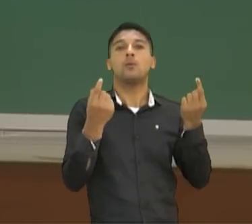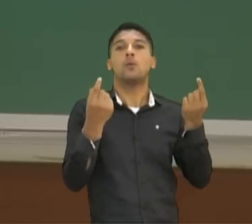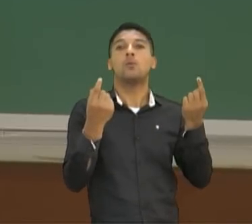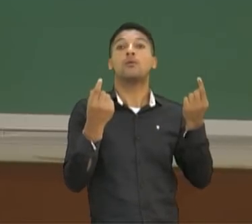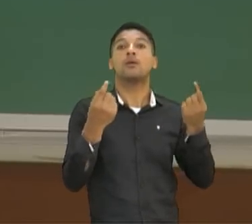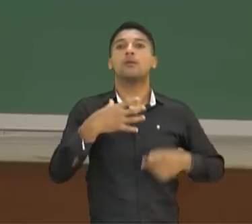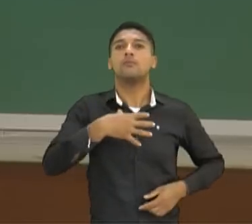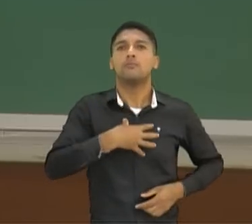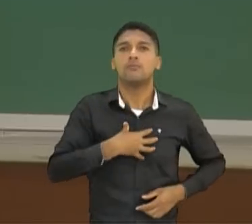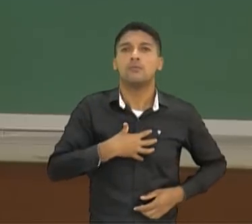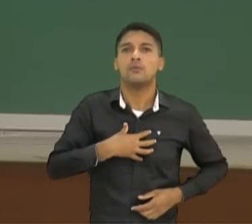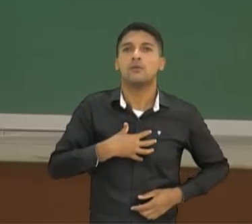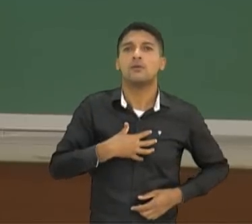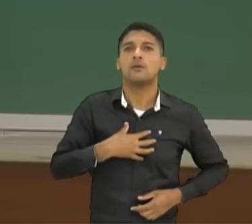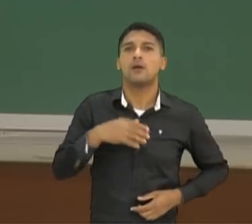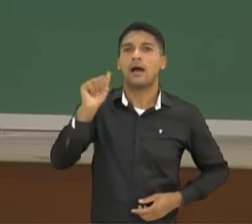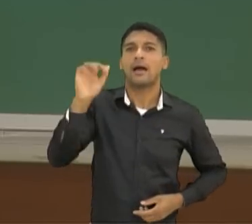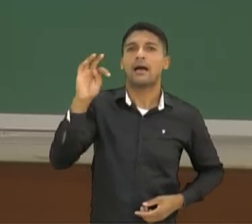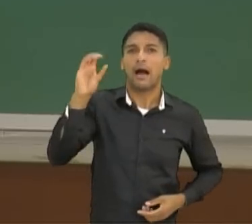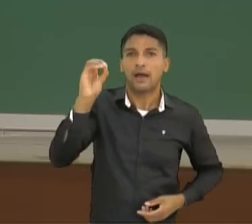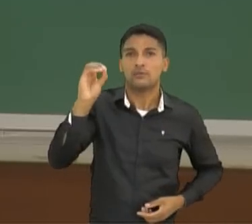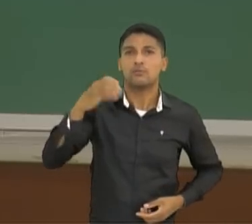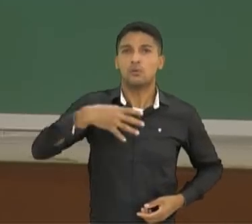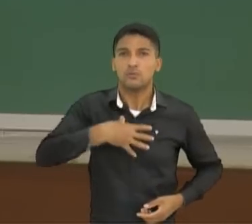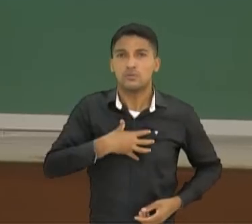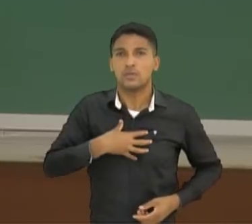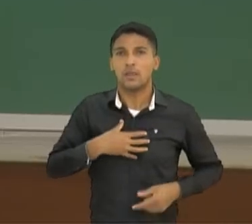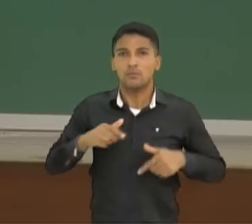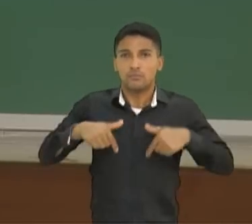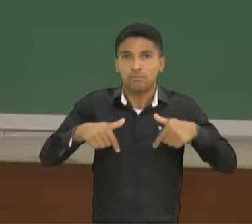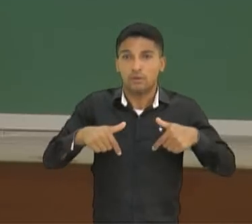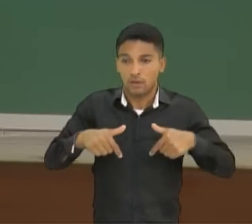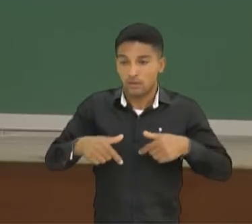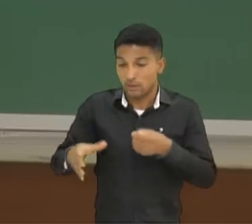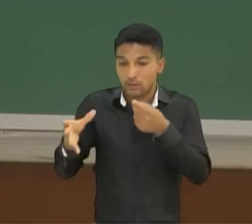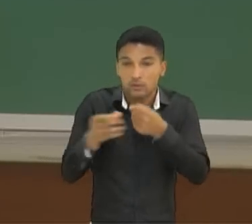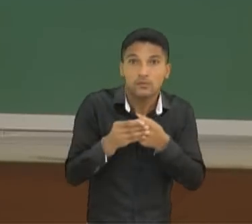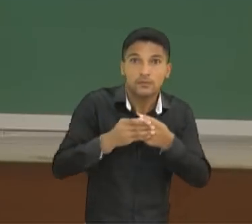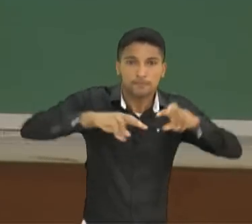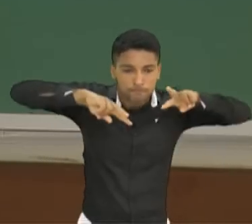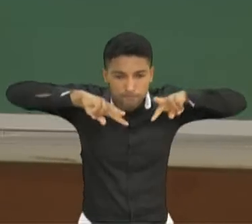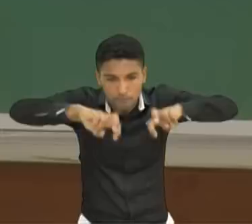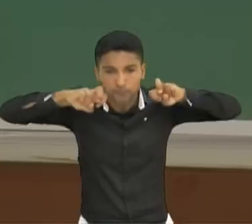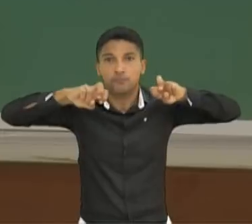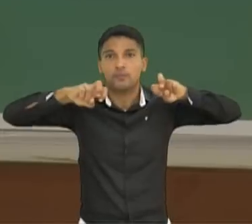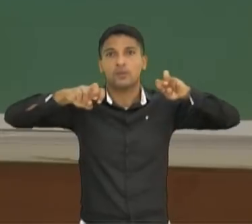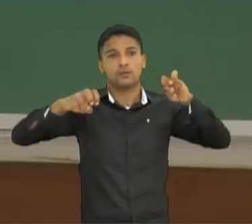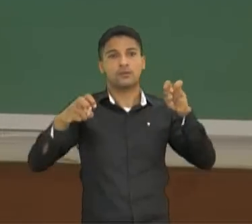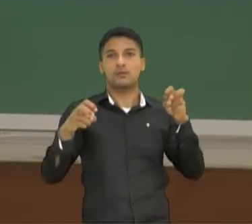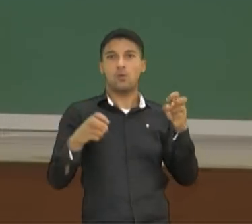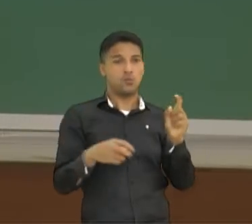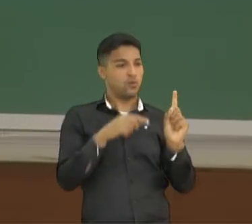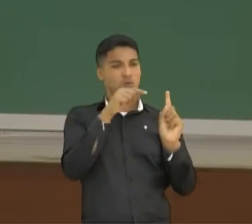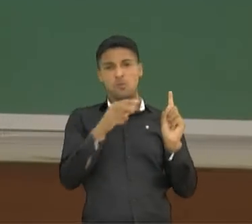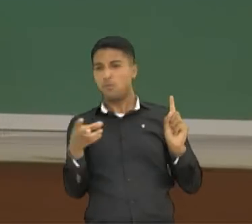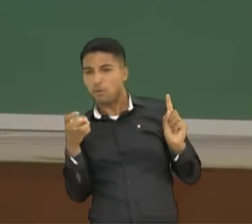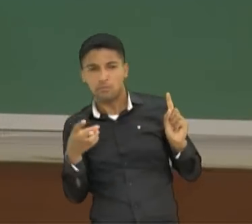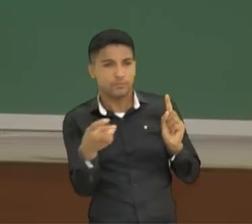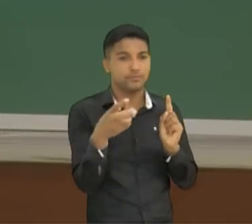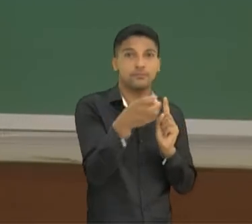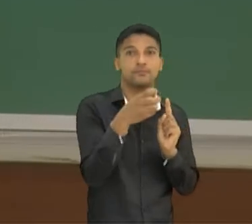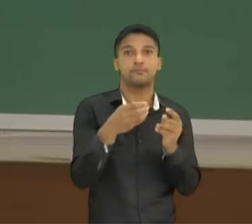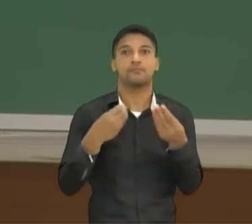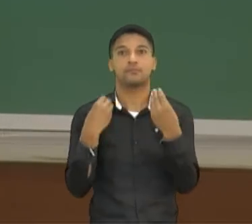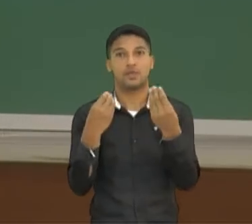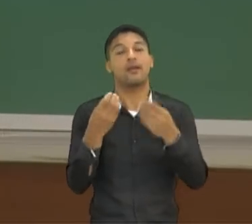de conhecer. Tá? O ato de conhecer. É isso que essa disciplina estuda. Depois, lá na terceira série, você vai